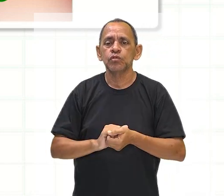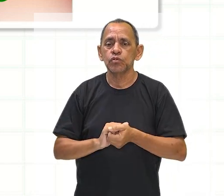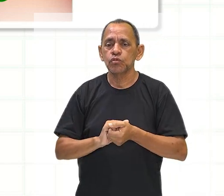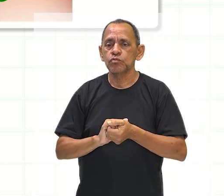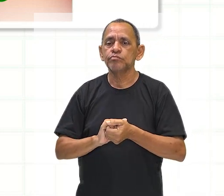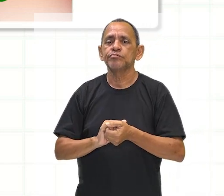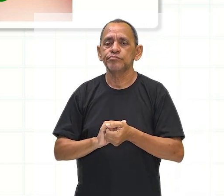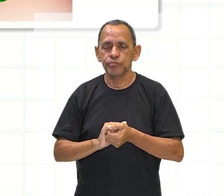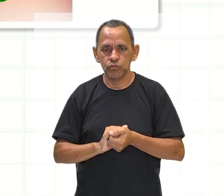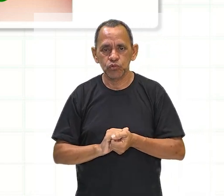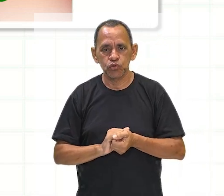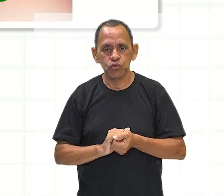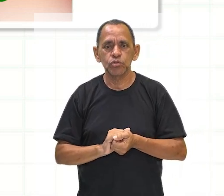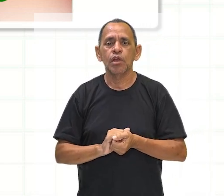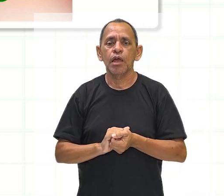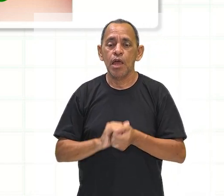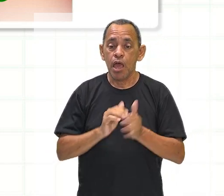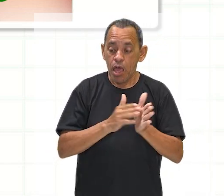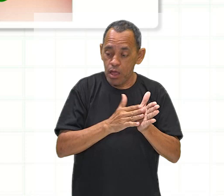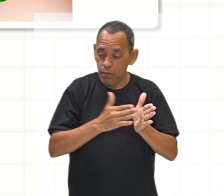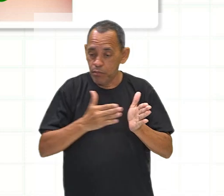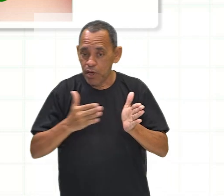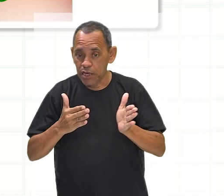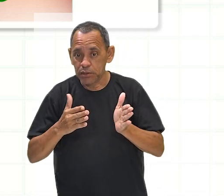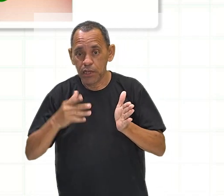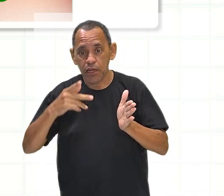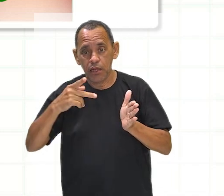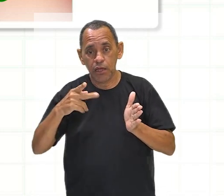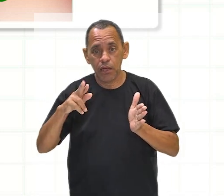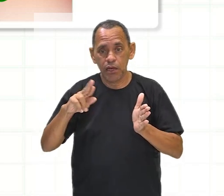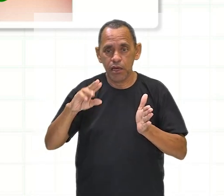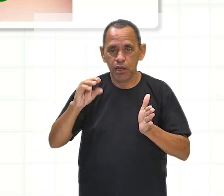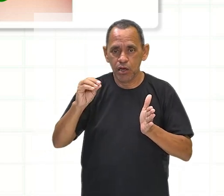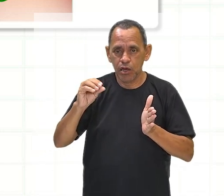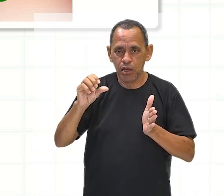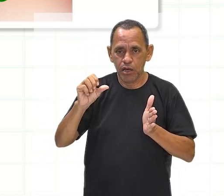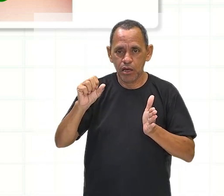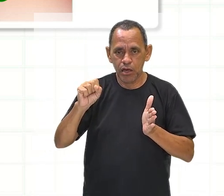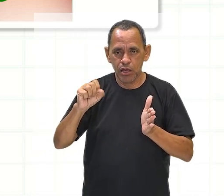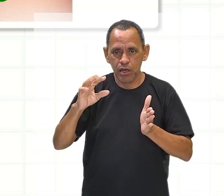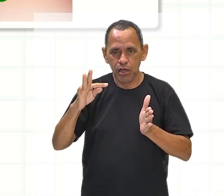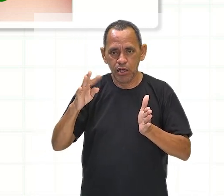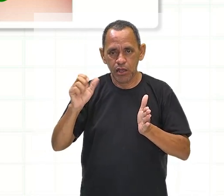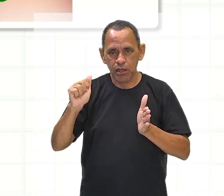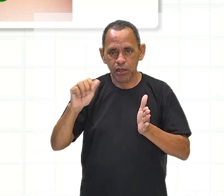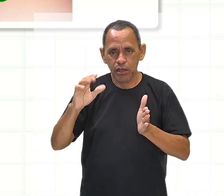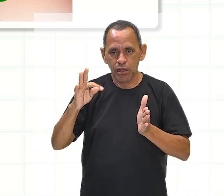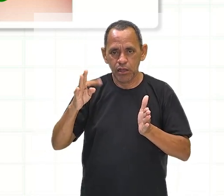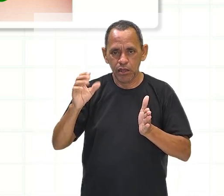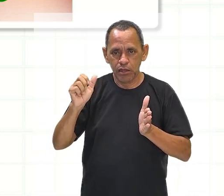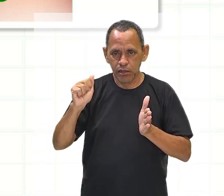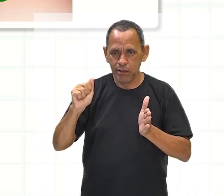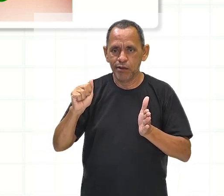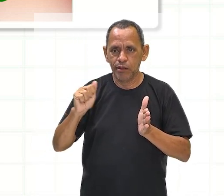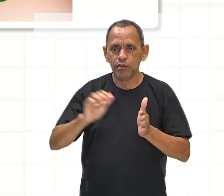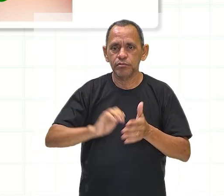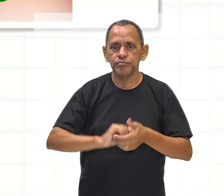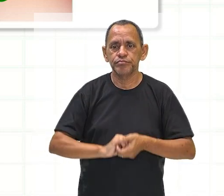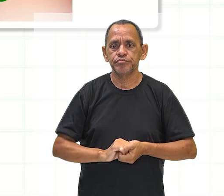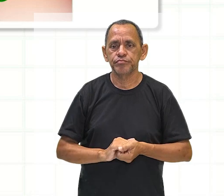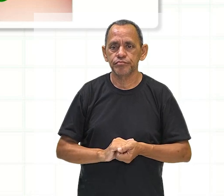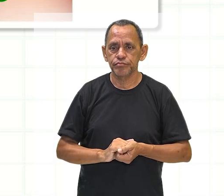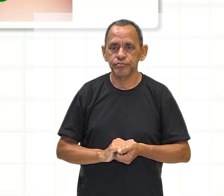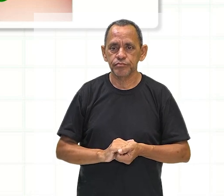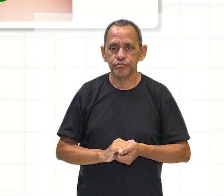atravessa a próstata, que nele descarrega o líquido prostátil e vai desaguar na uretra. Então, vamos refazer esse caminho aí que a gente